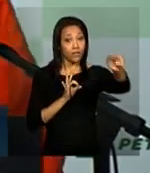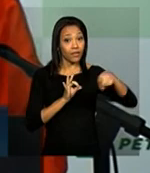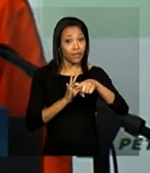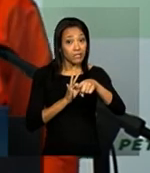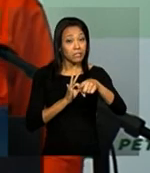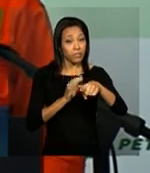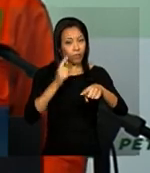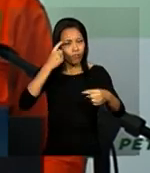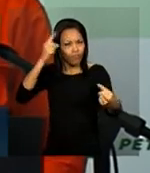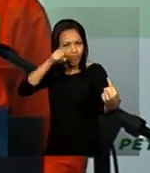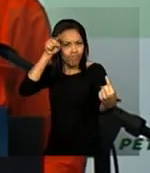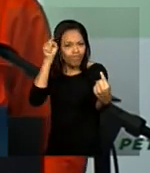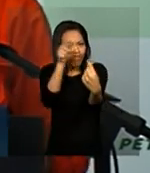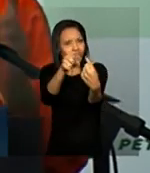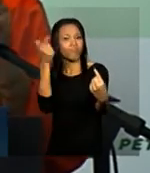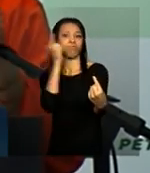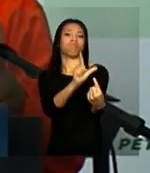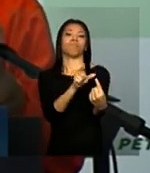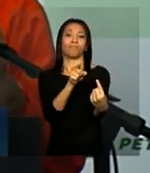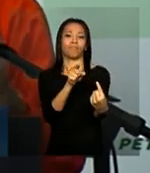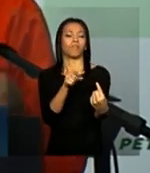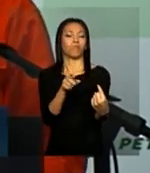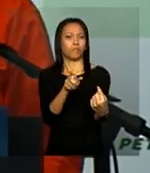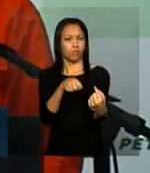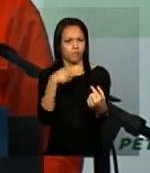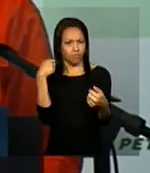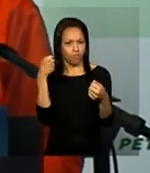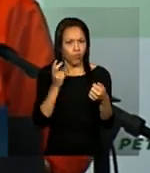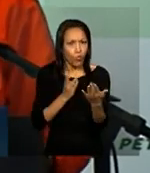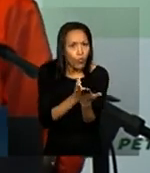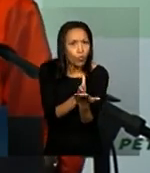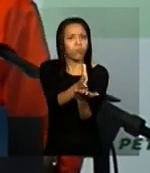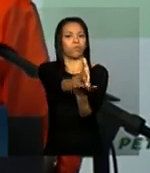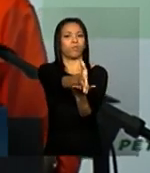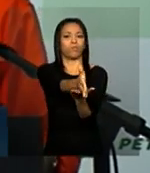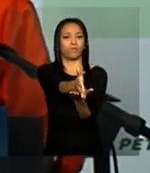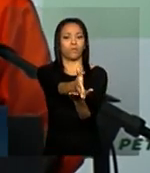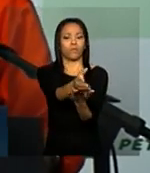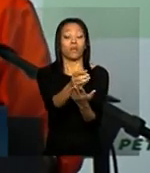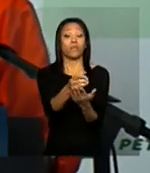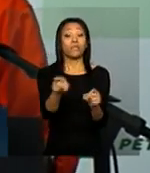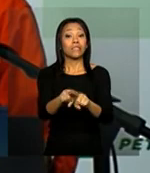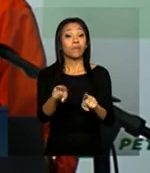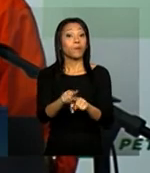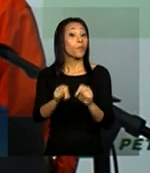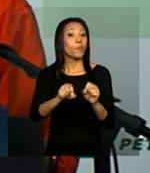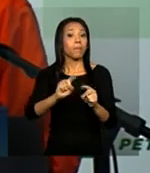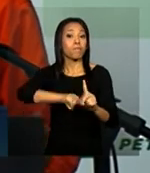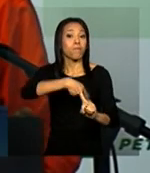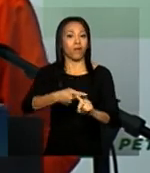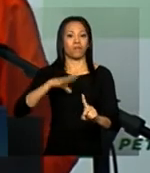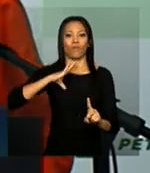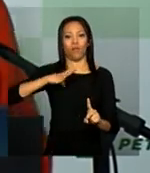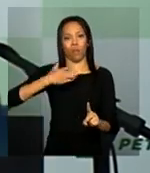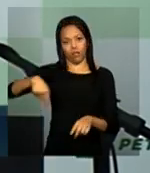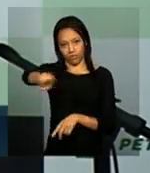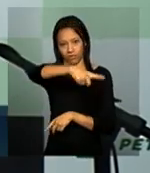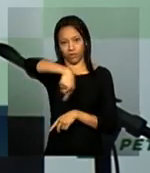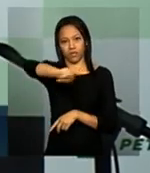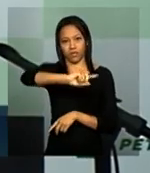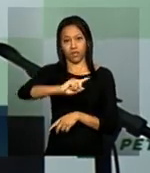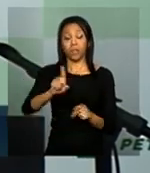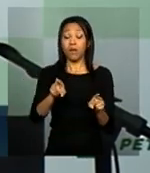muito determinados. Foi preciso determinação e foi preciso coragem. Aliás, para a